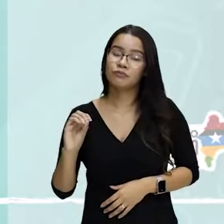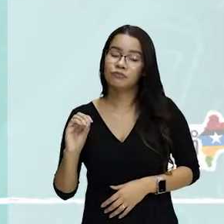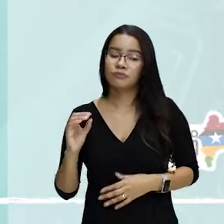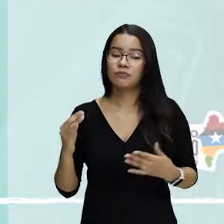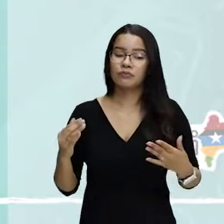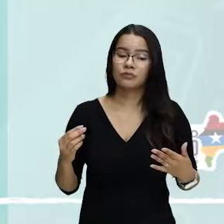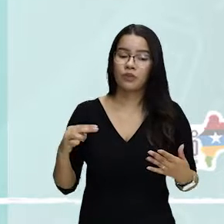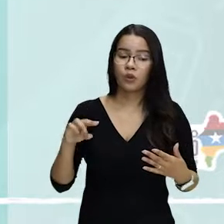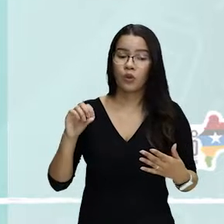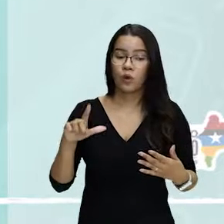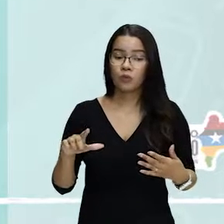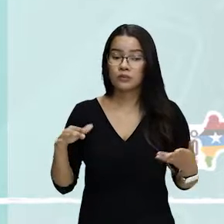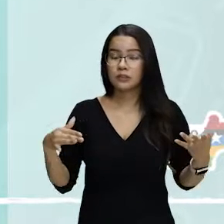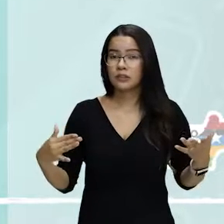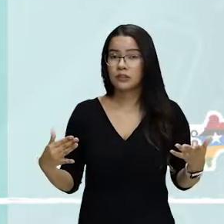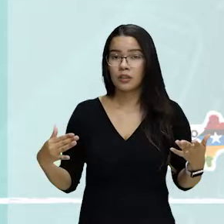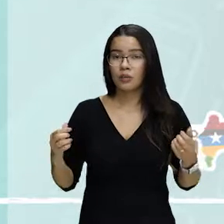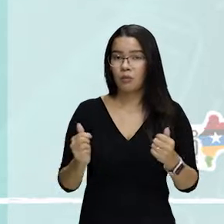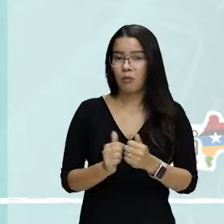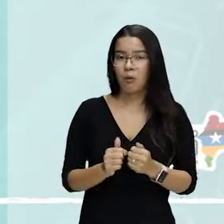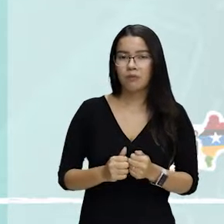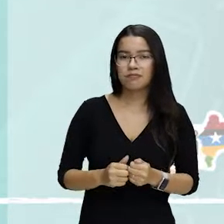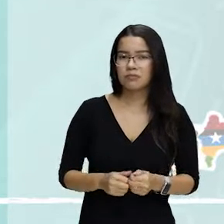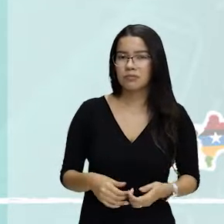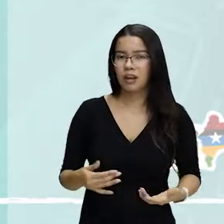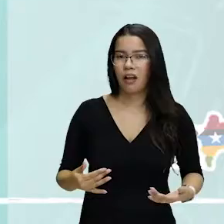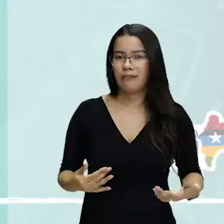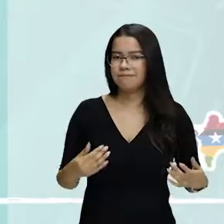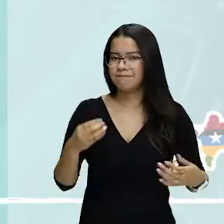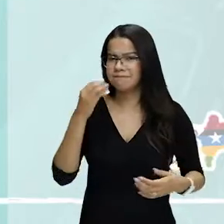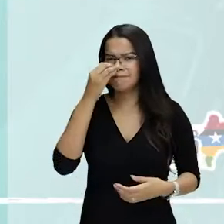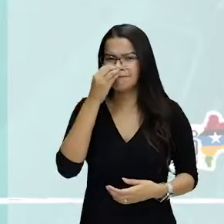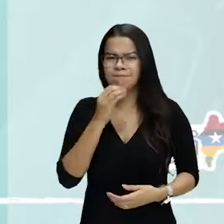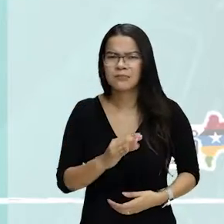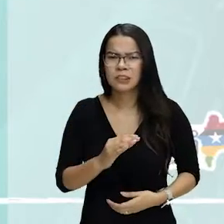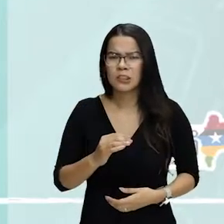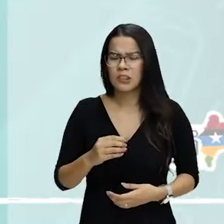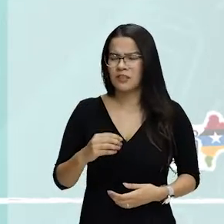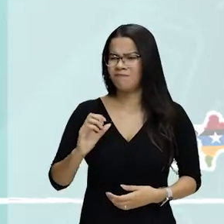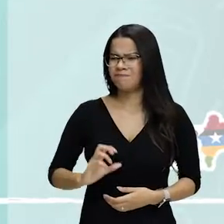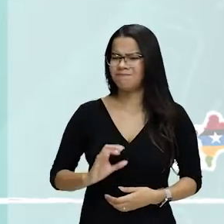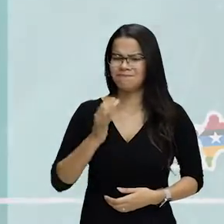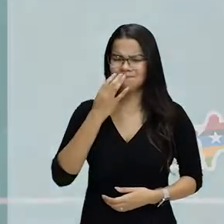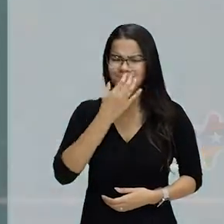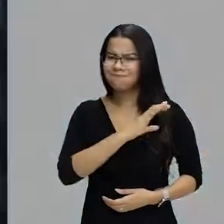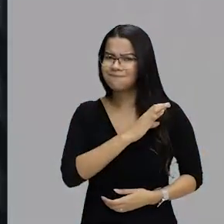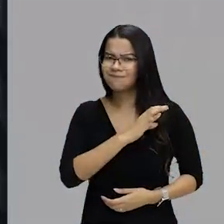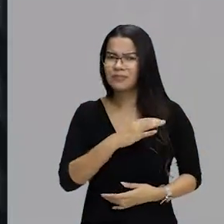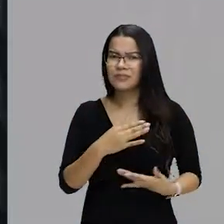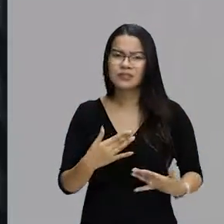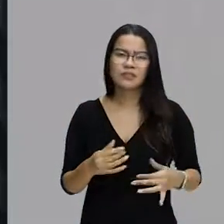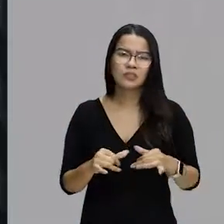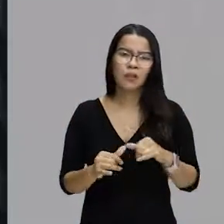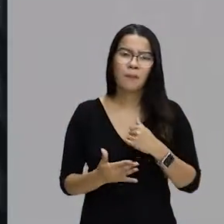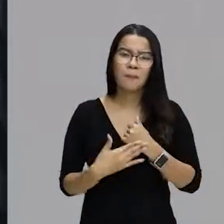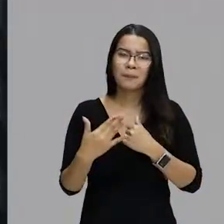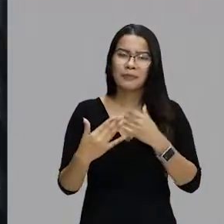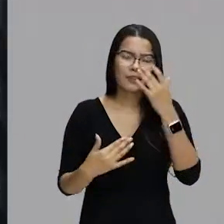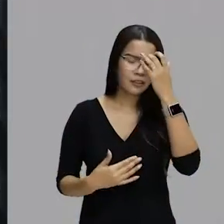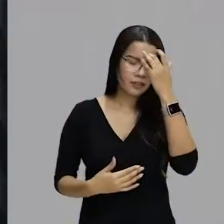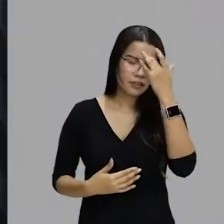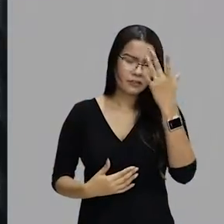e, evidentemente, com as insatisfações populares existentes em Cuba, ficou muito mais